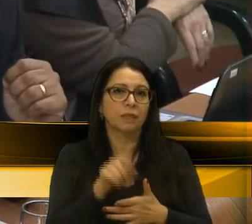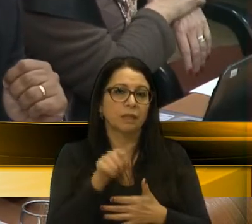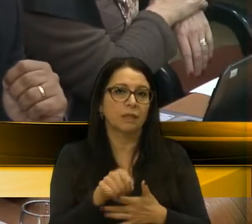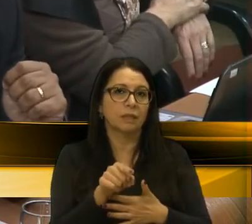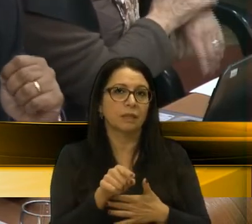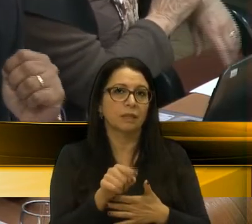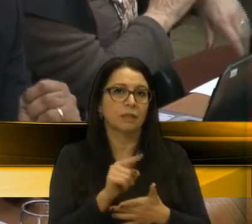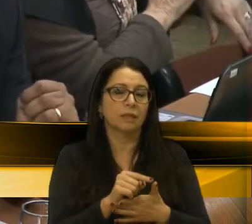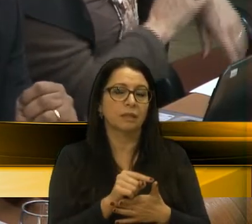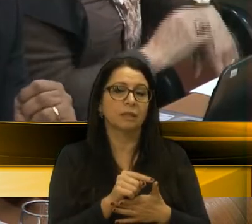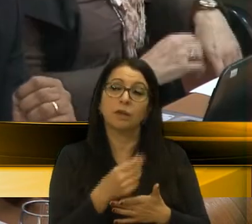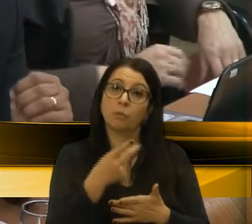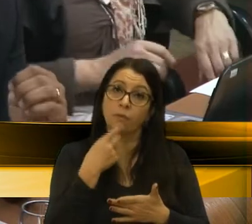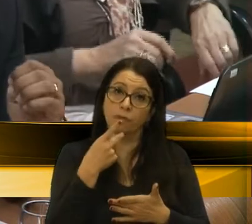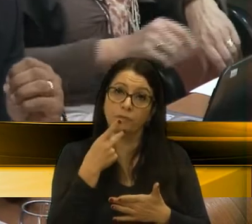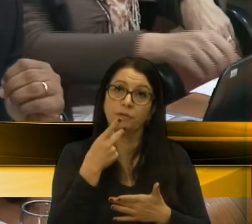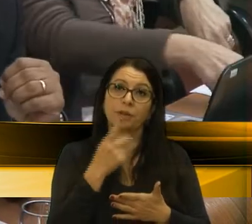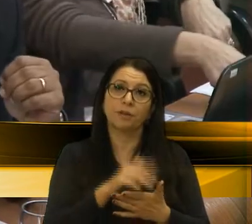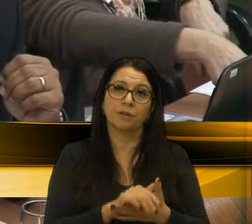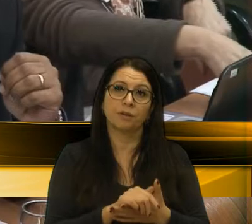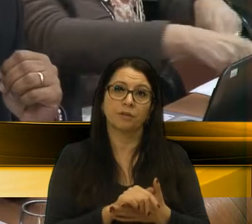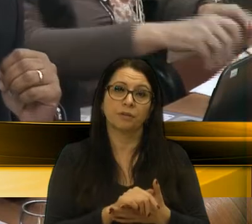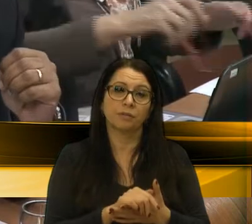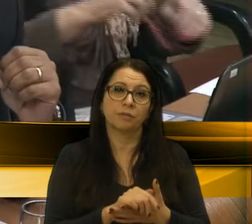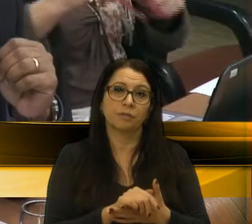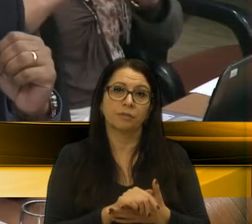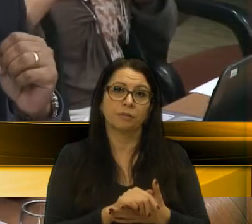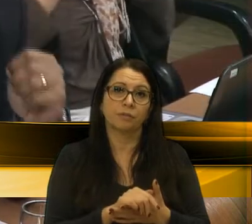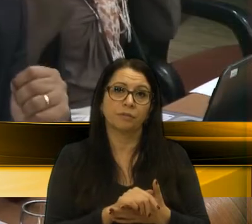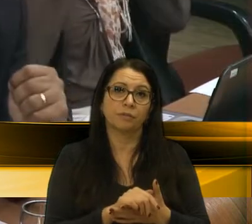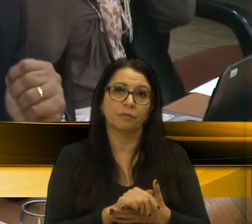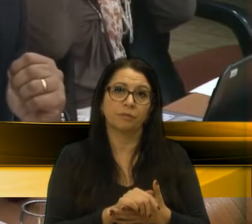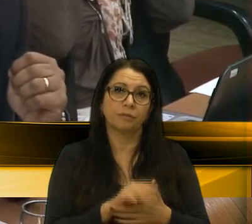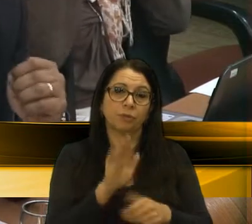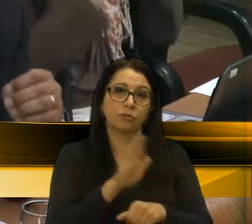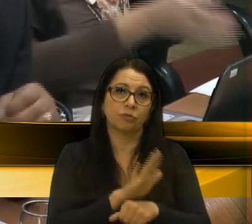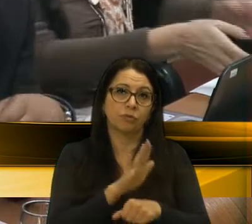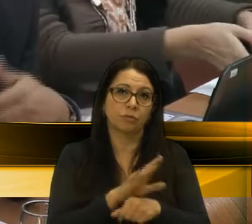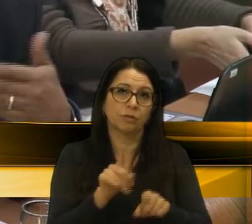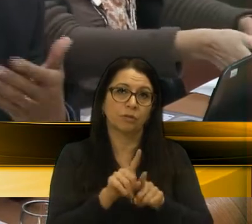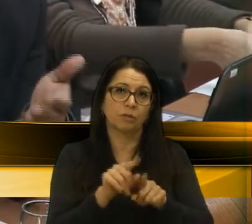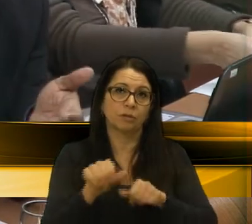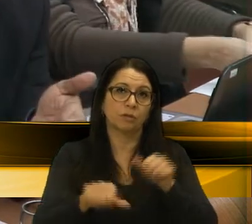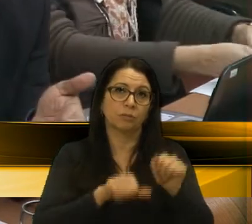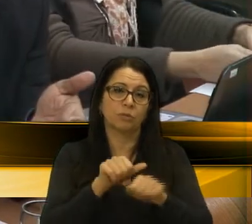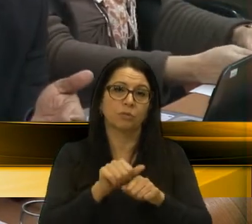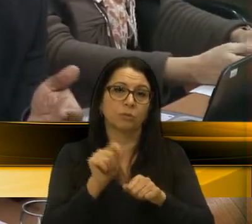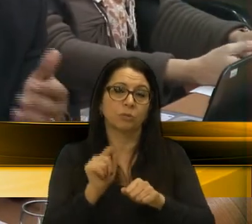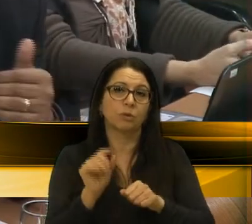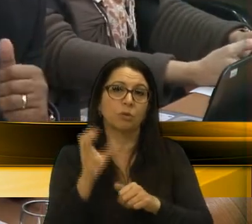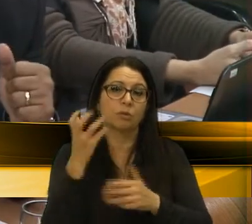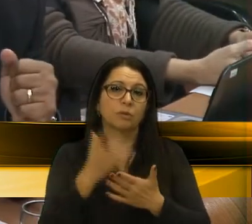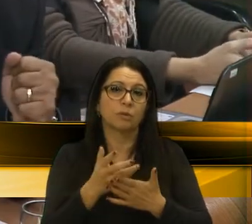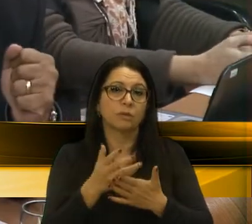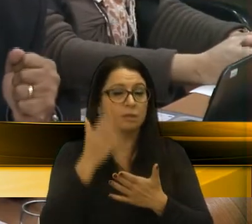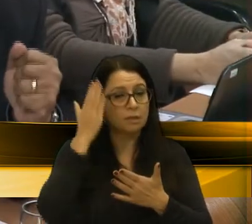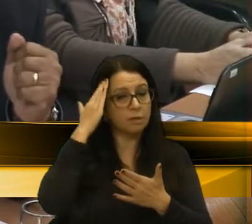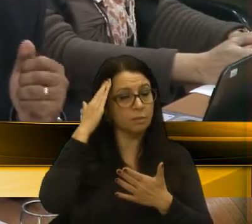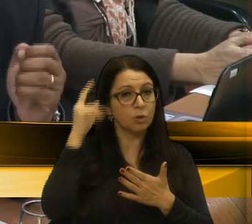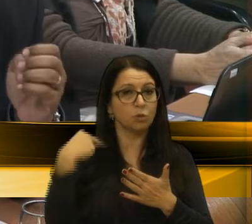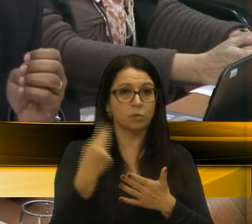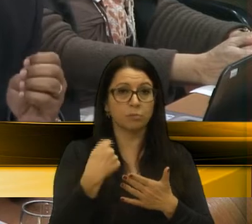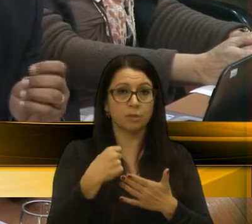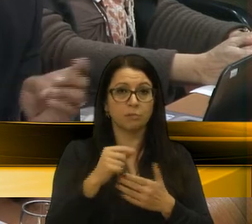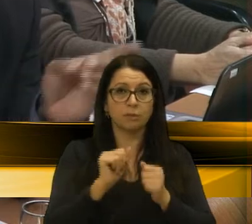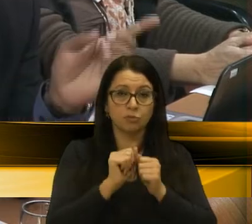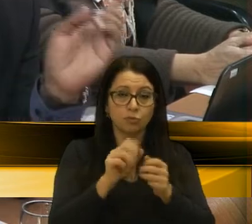essa é uma fala que vem a corroborar com as mudanças que estão acontecendo e saber o seguinte: nós precisamos